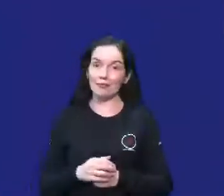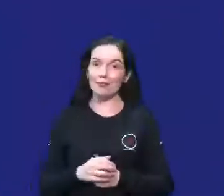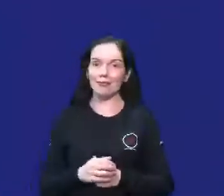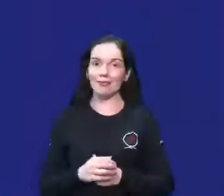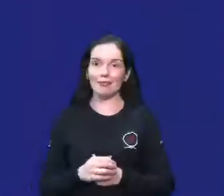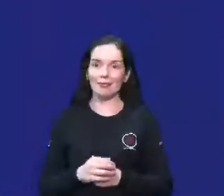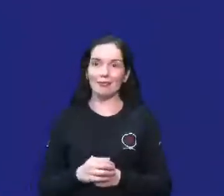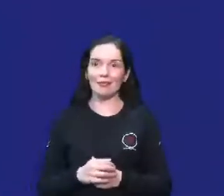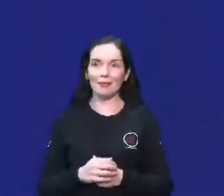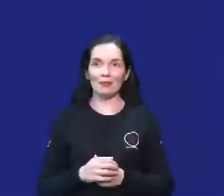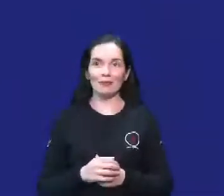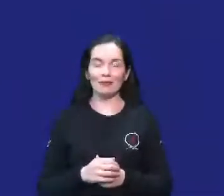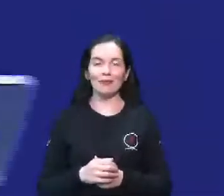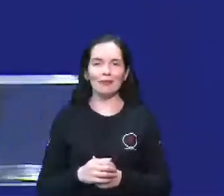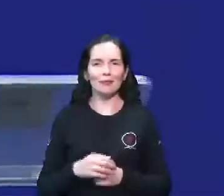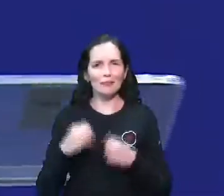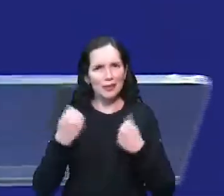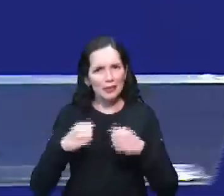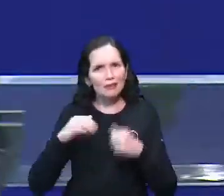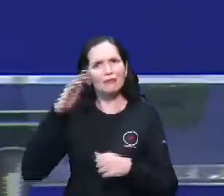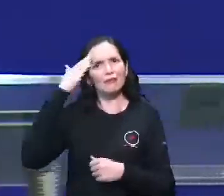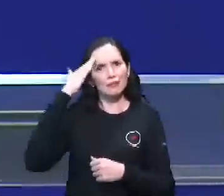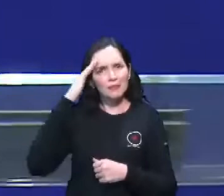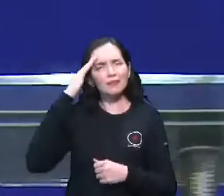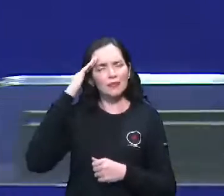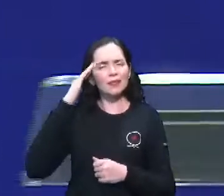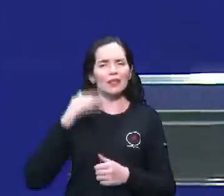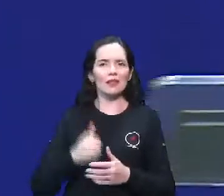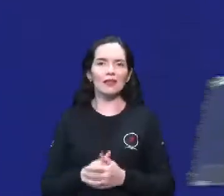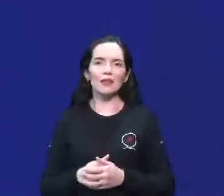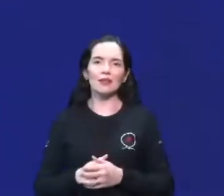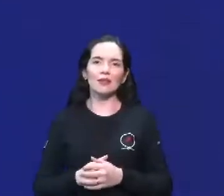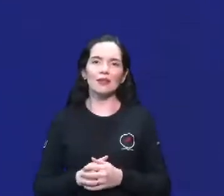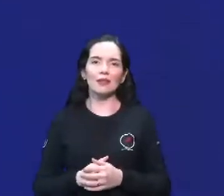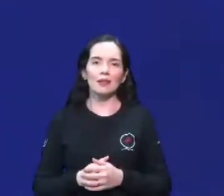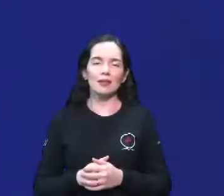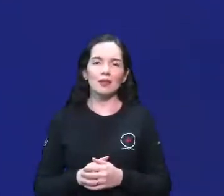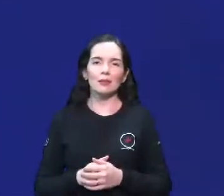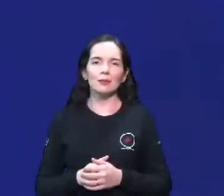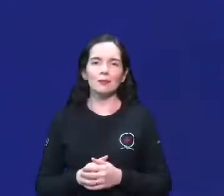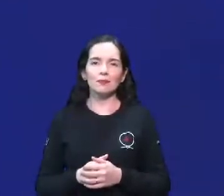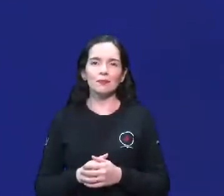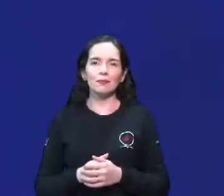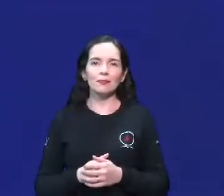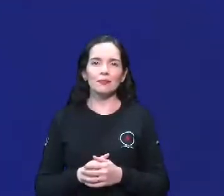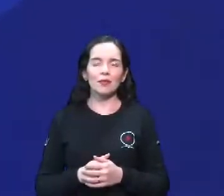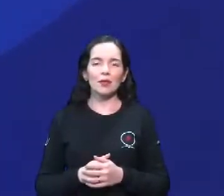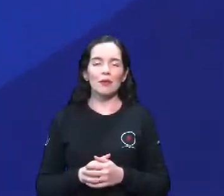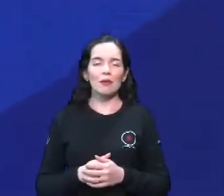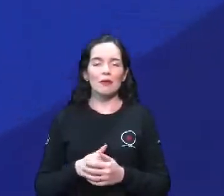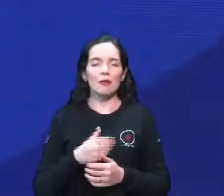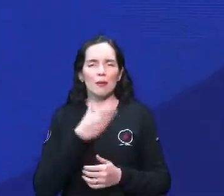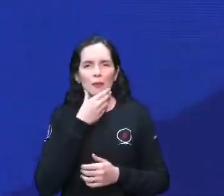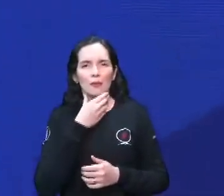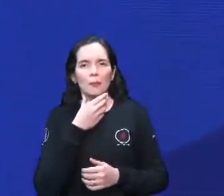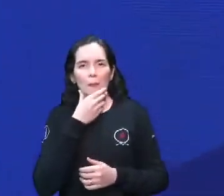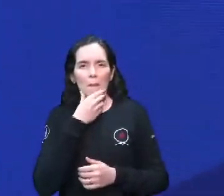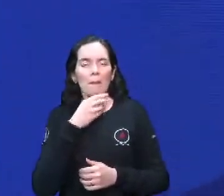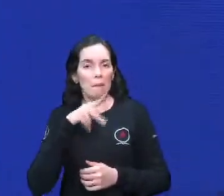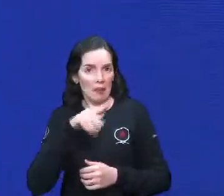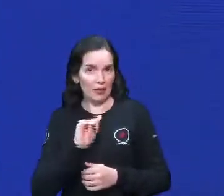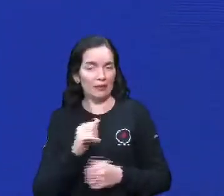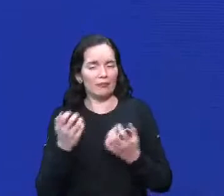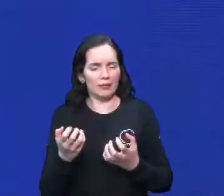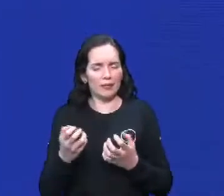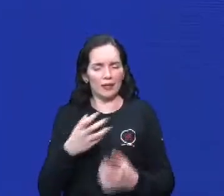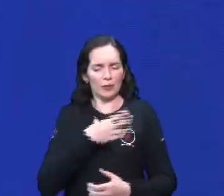Mas você tem que entender que o pai quer que os seus filhos cresçam. E você tem um pai